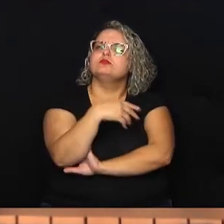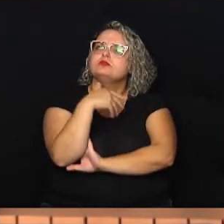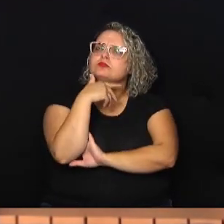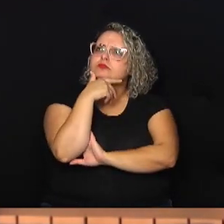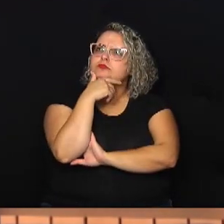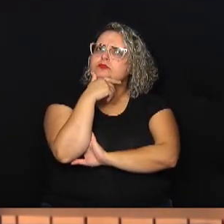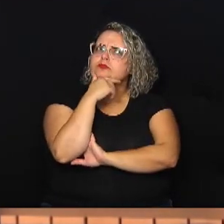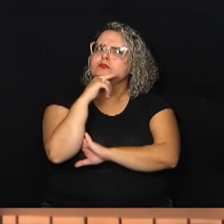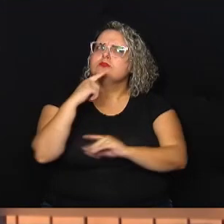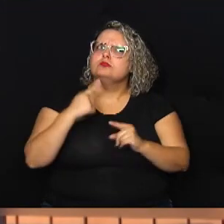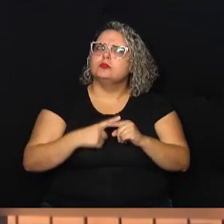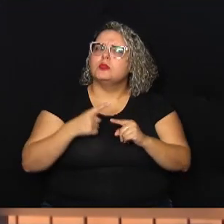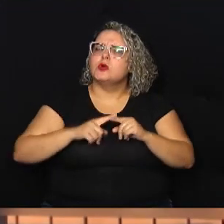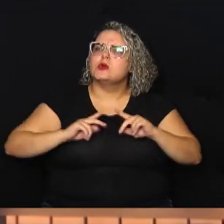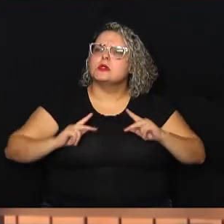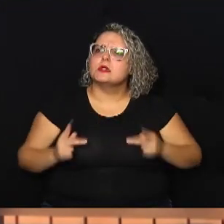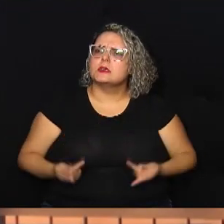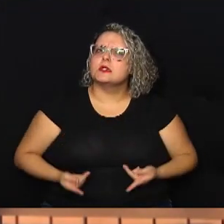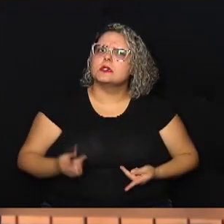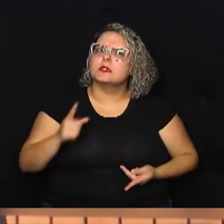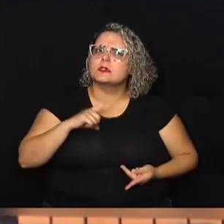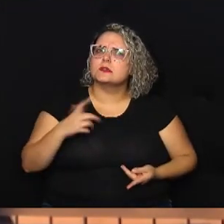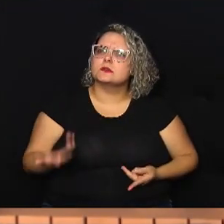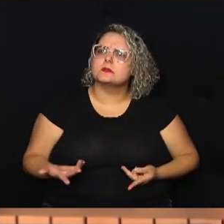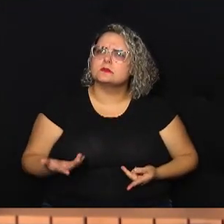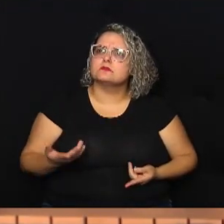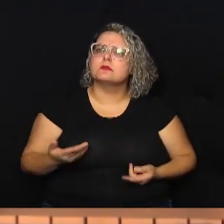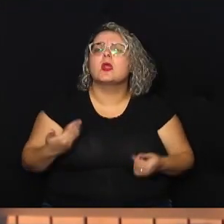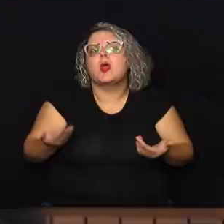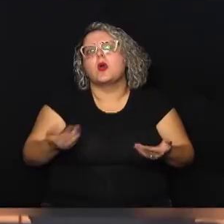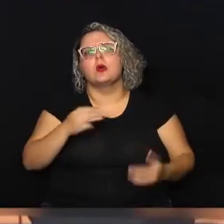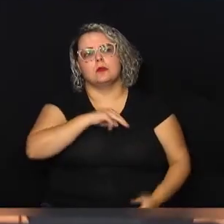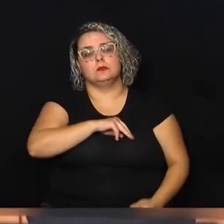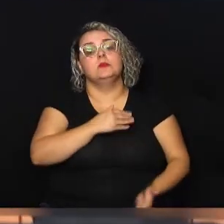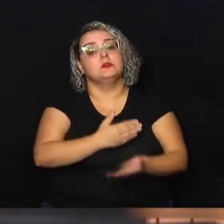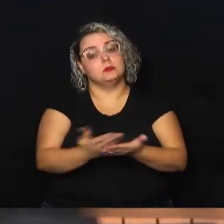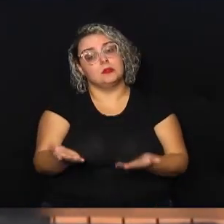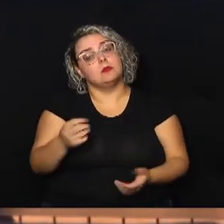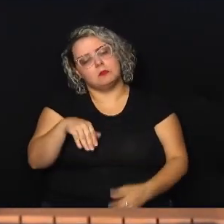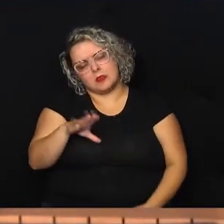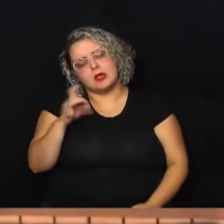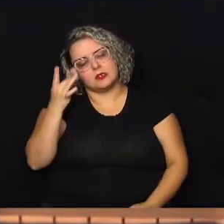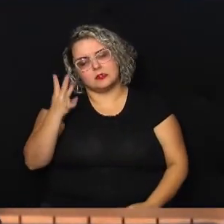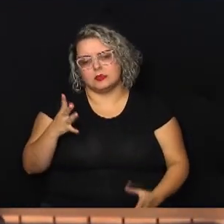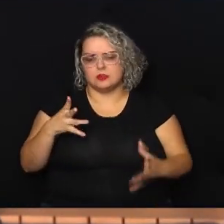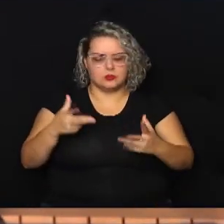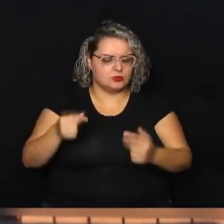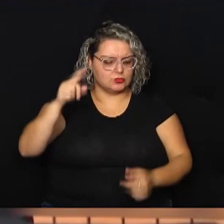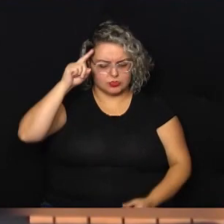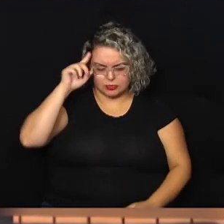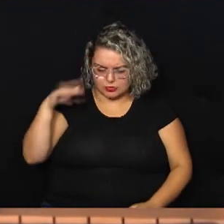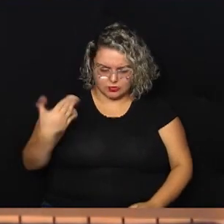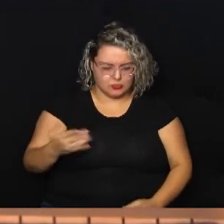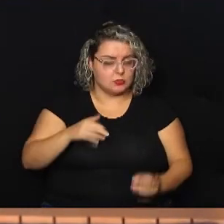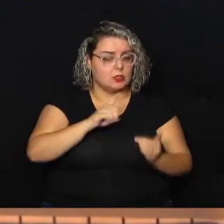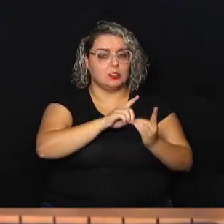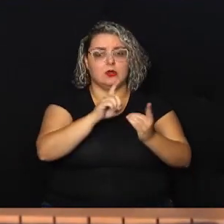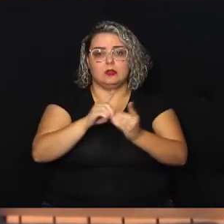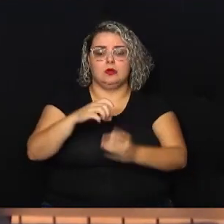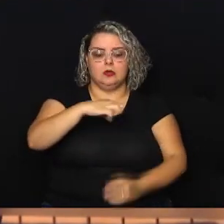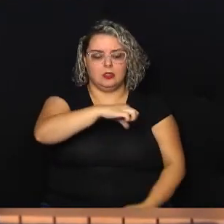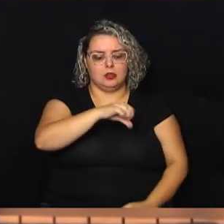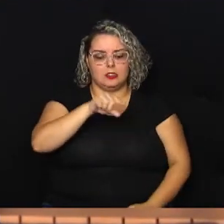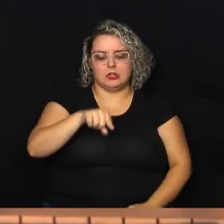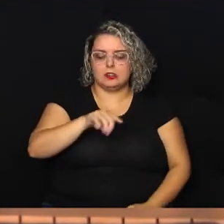humano e qual a missão do ser humano? Então, se começa por aí, fica mais fácil, né? Todos os dias, né, atendemos das 9 da